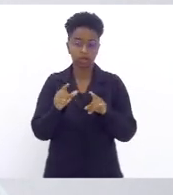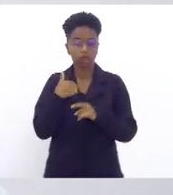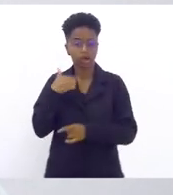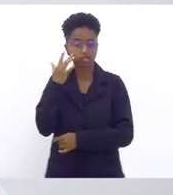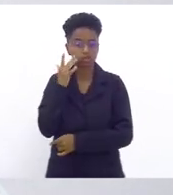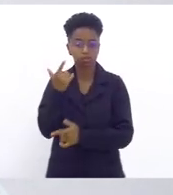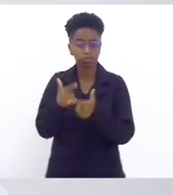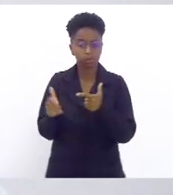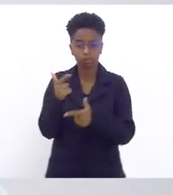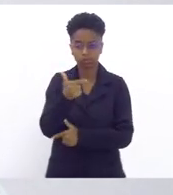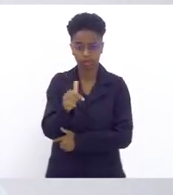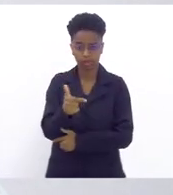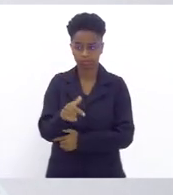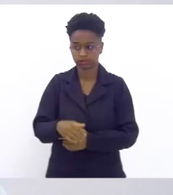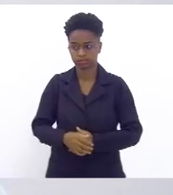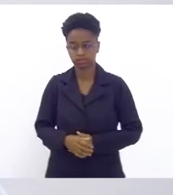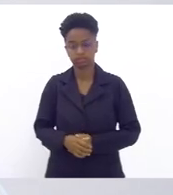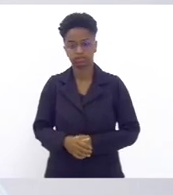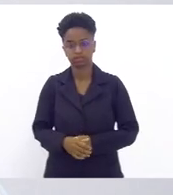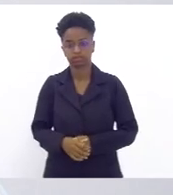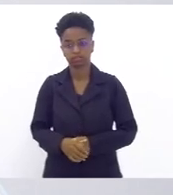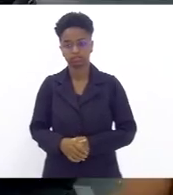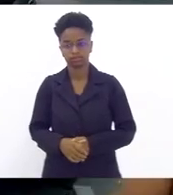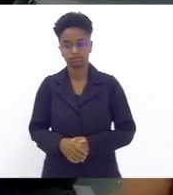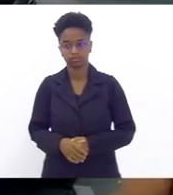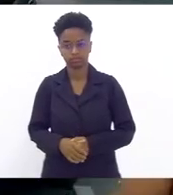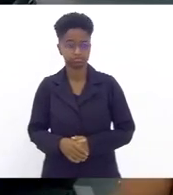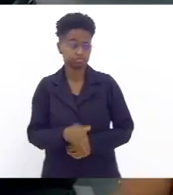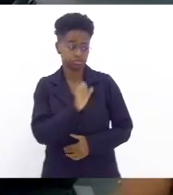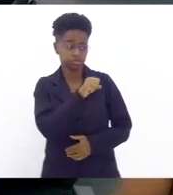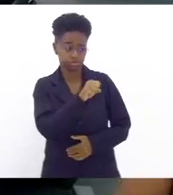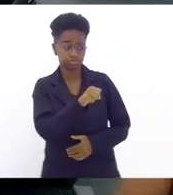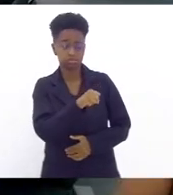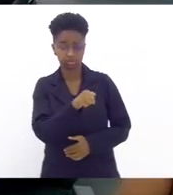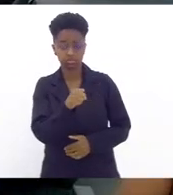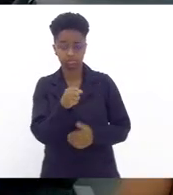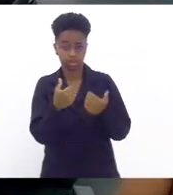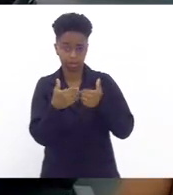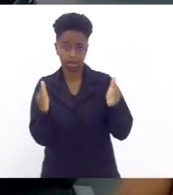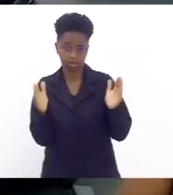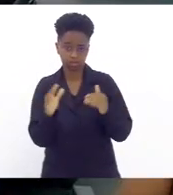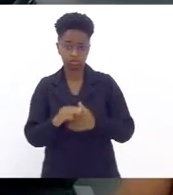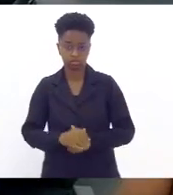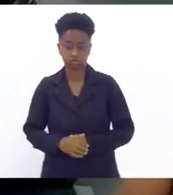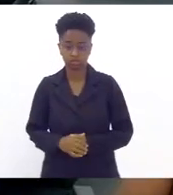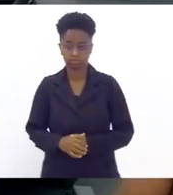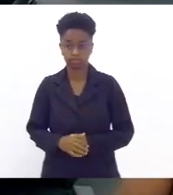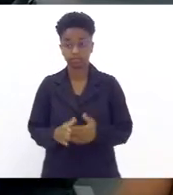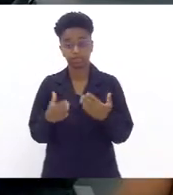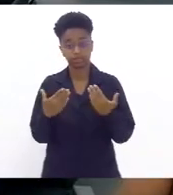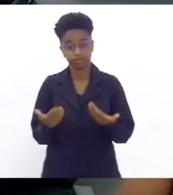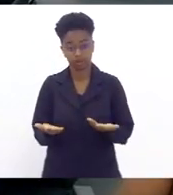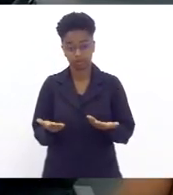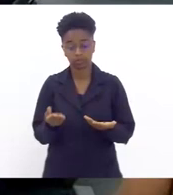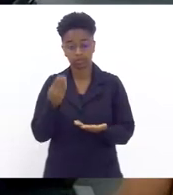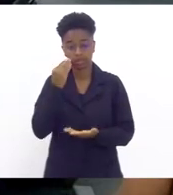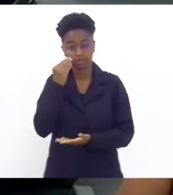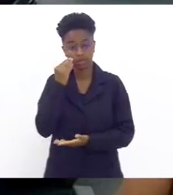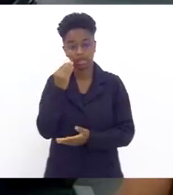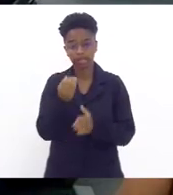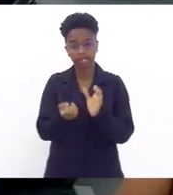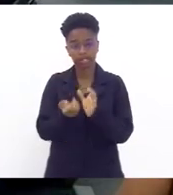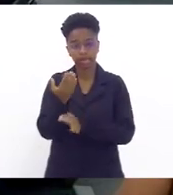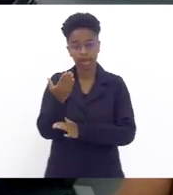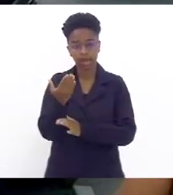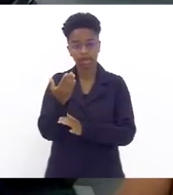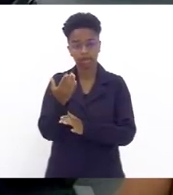nenhum Claro é tudo aberto tá então tentar criar aí um